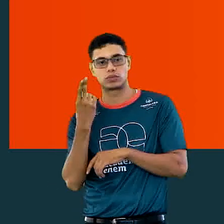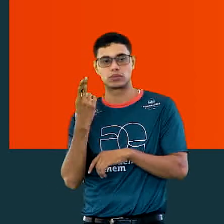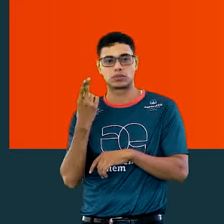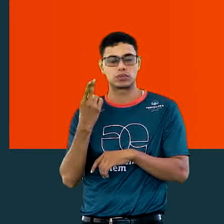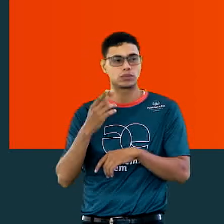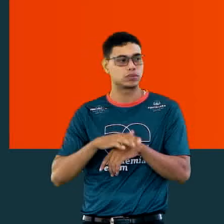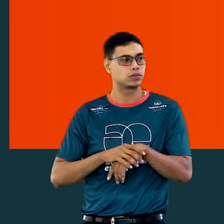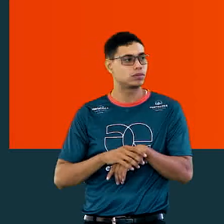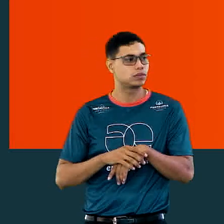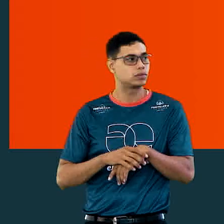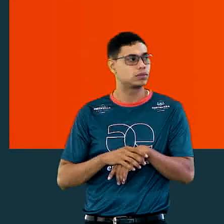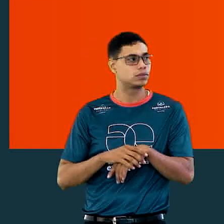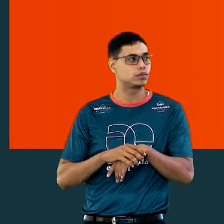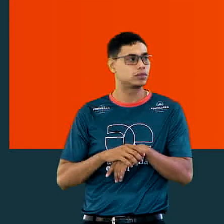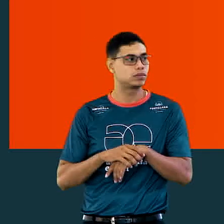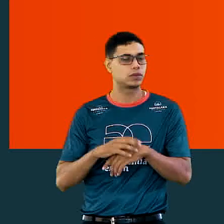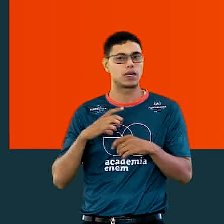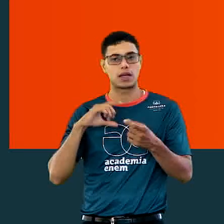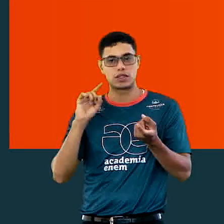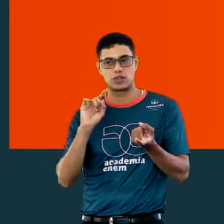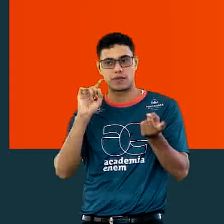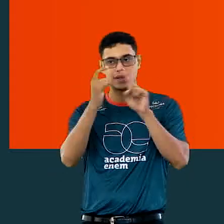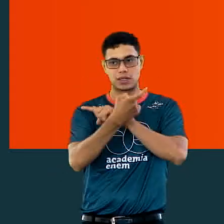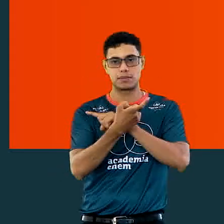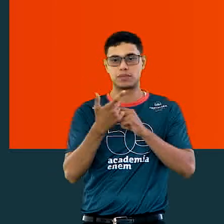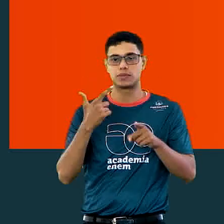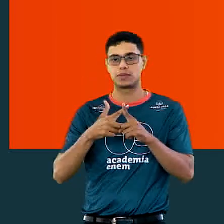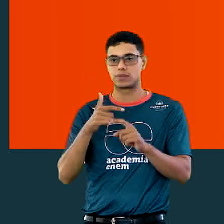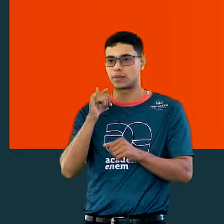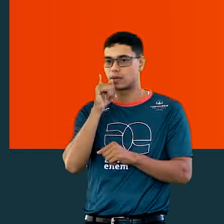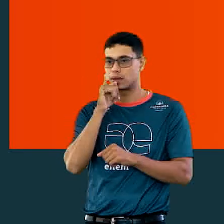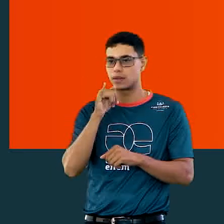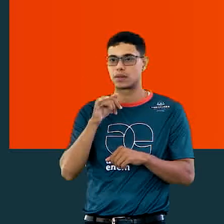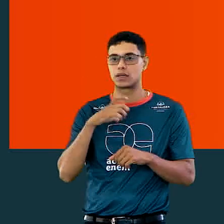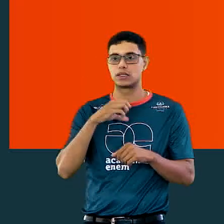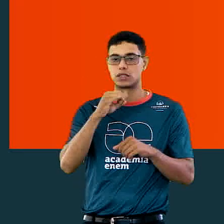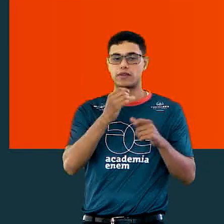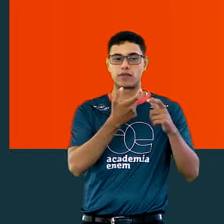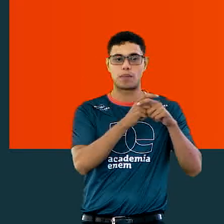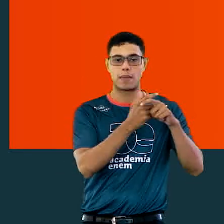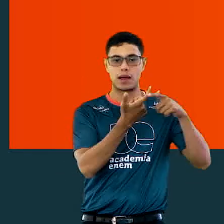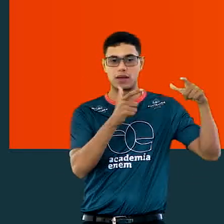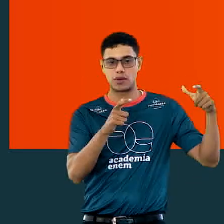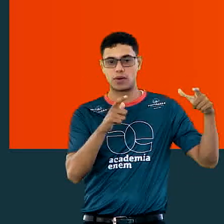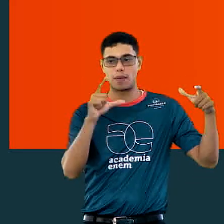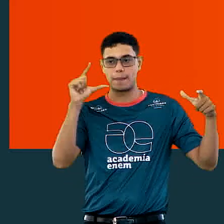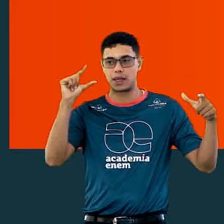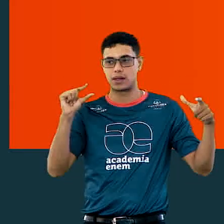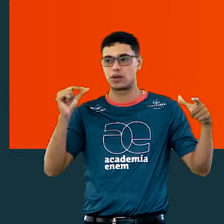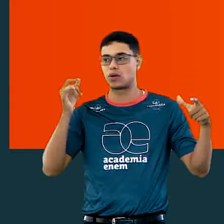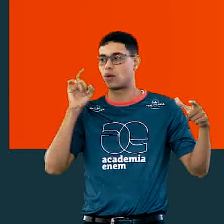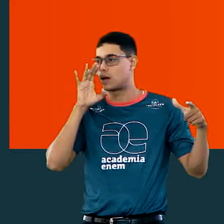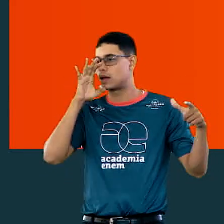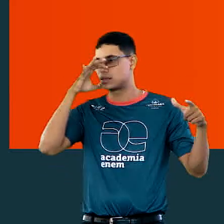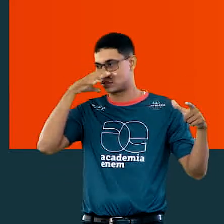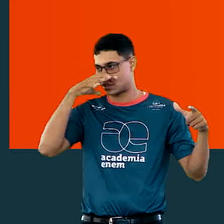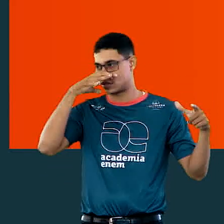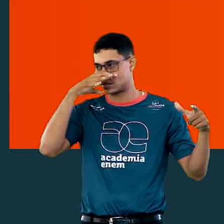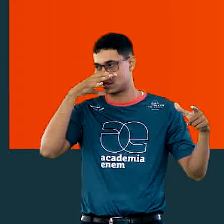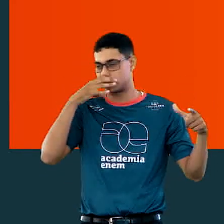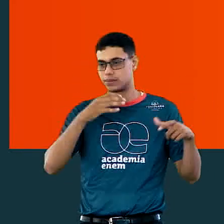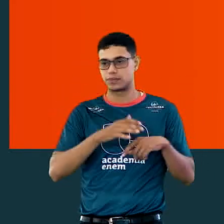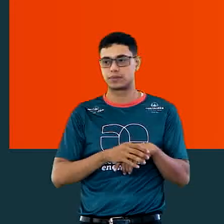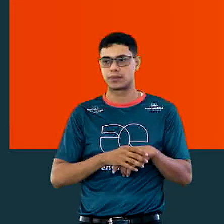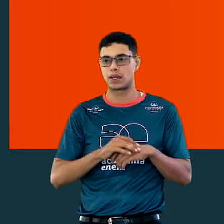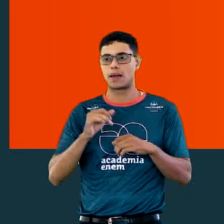espessura? Inversamente, porque quanto mais grosso, menor é a resistência. E